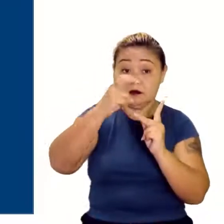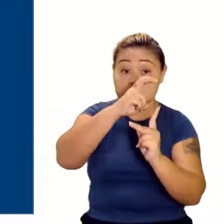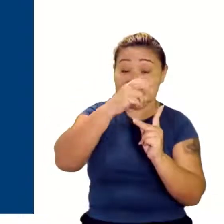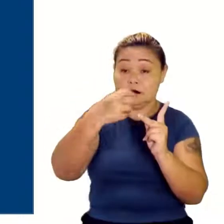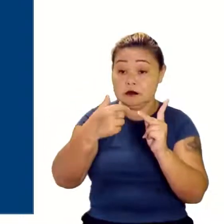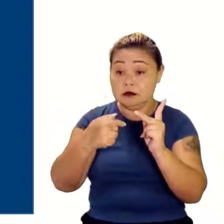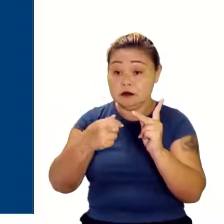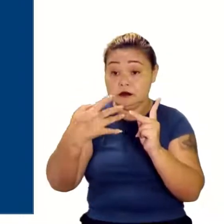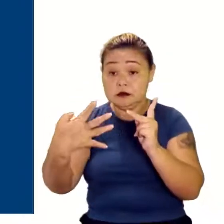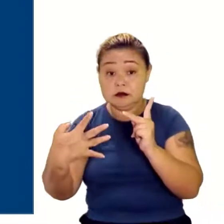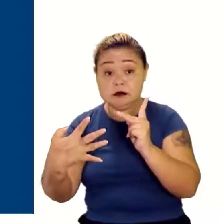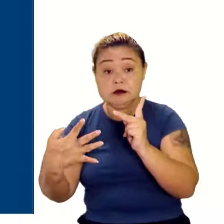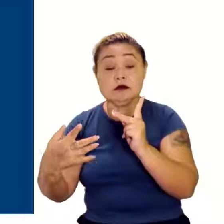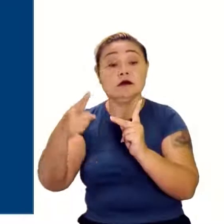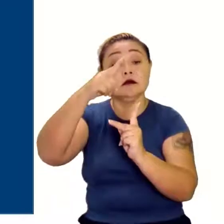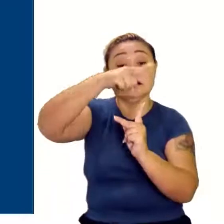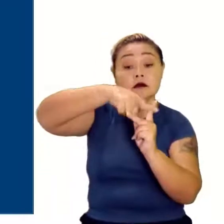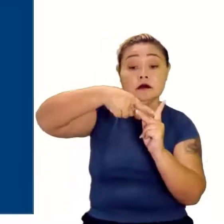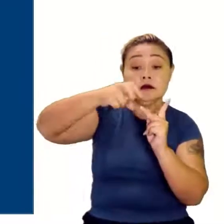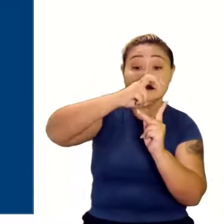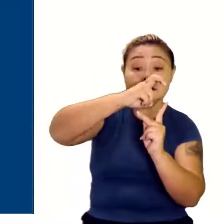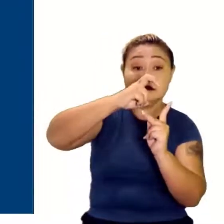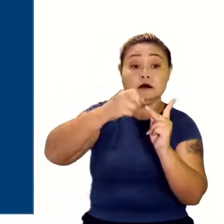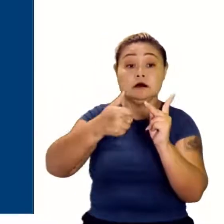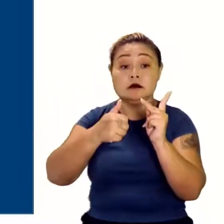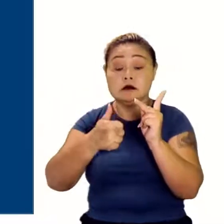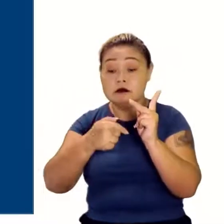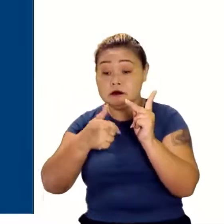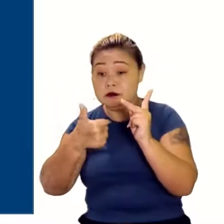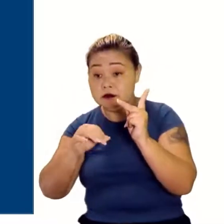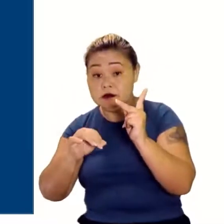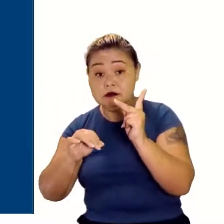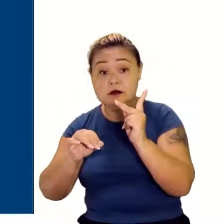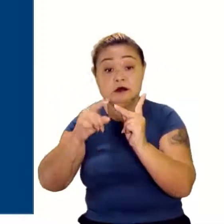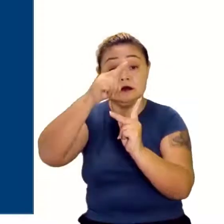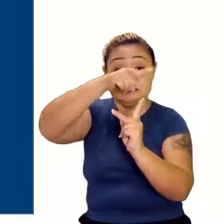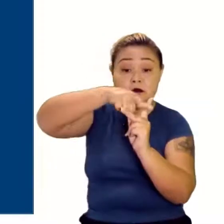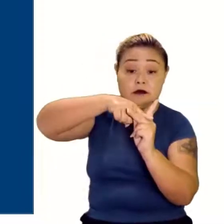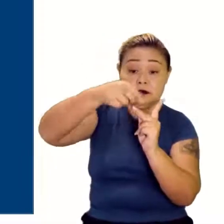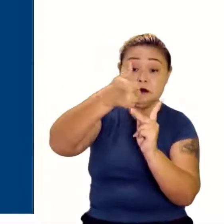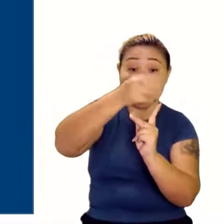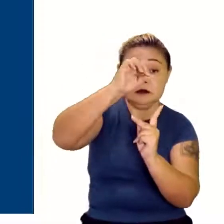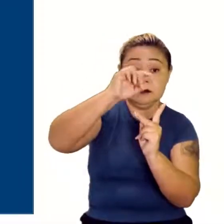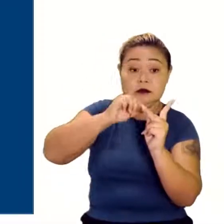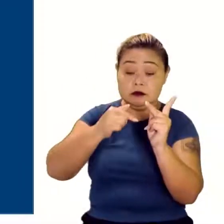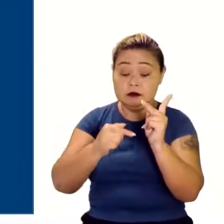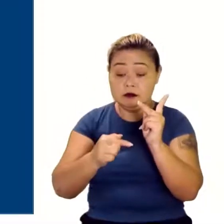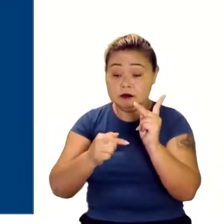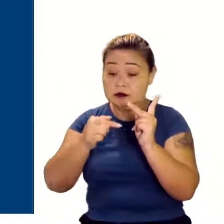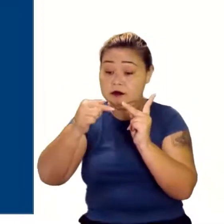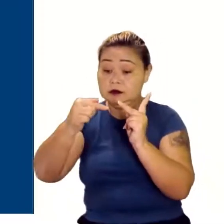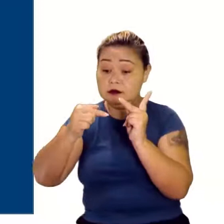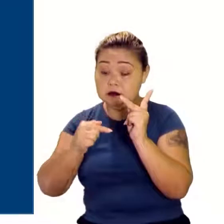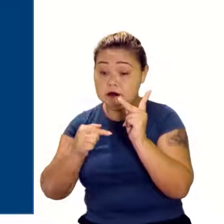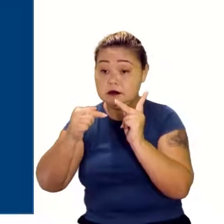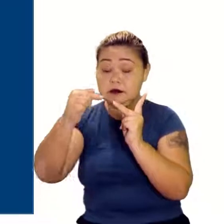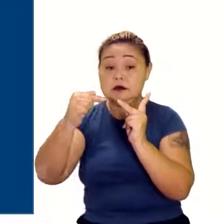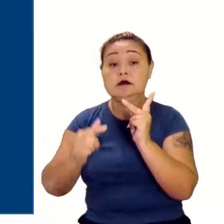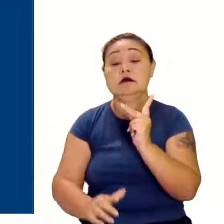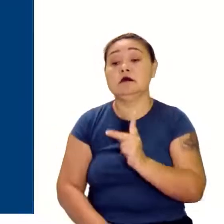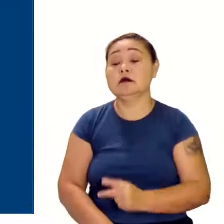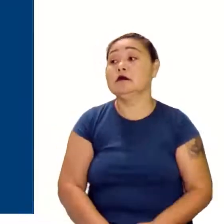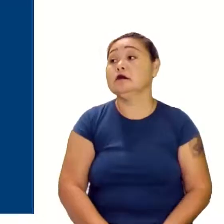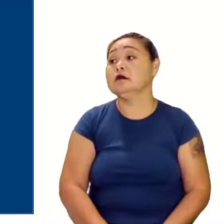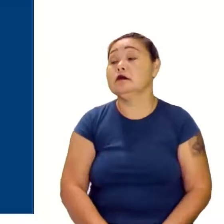quinta de 7 à quarta, raiz quinta de 7 à décima ou raiz décima de 7 elevado